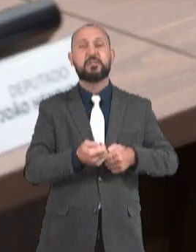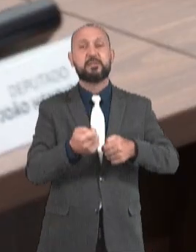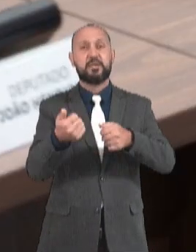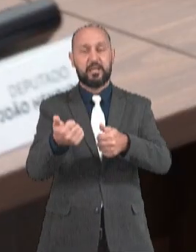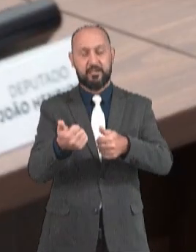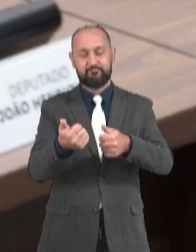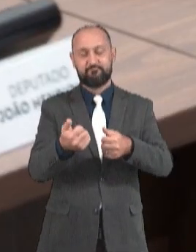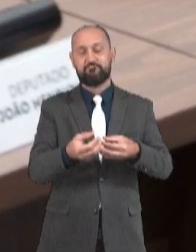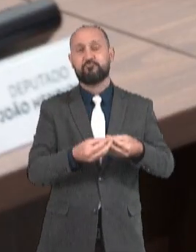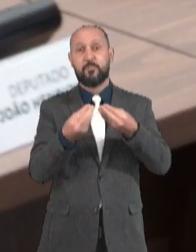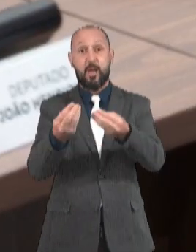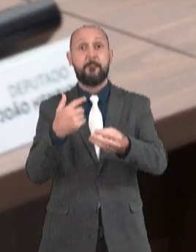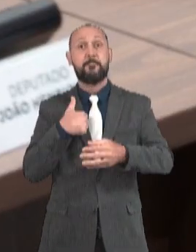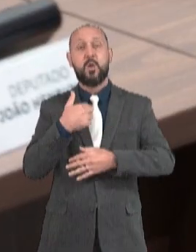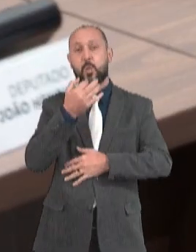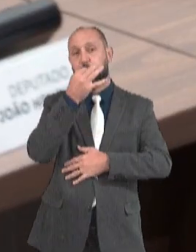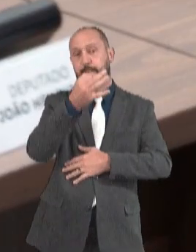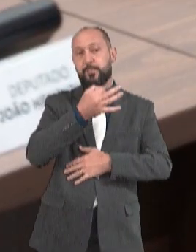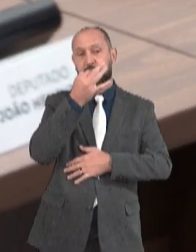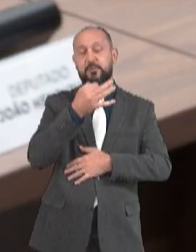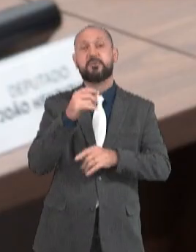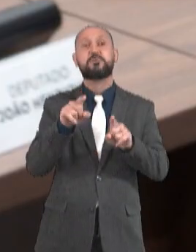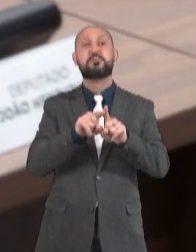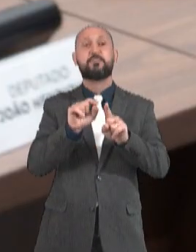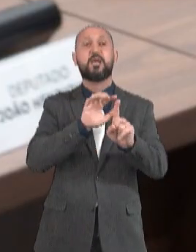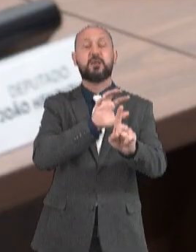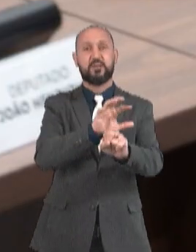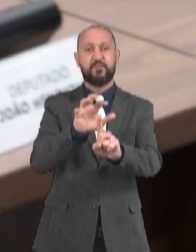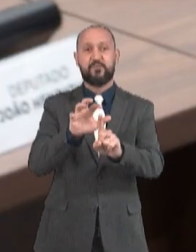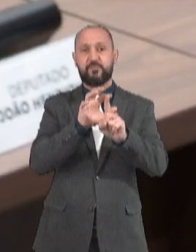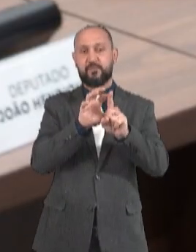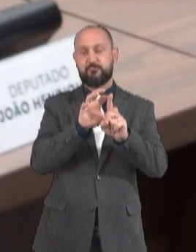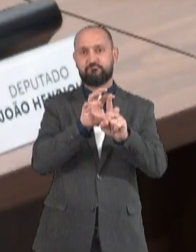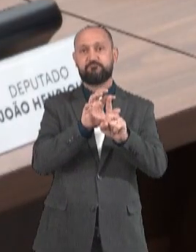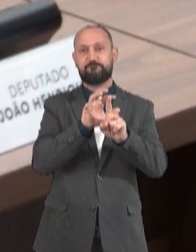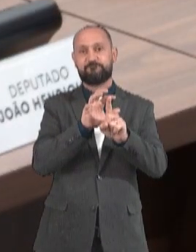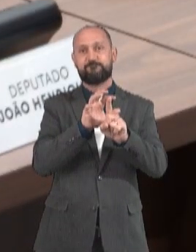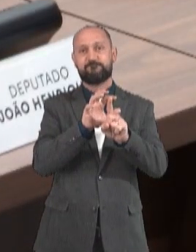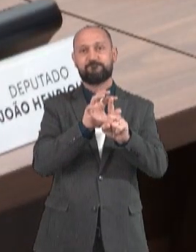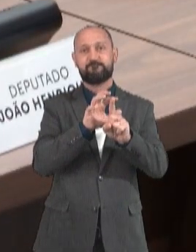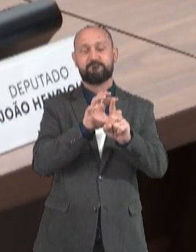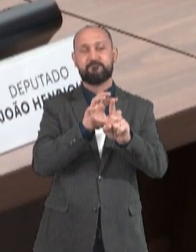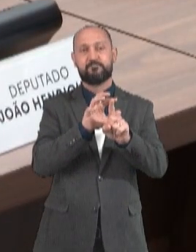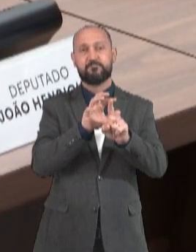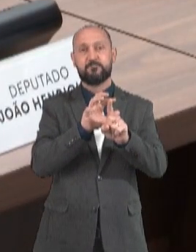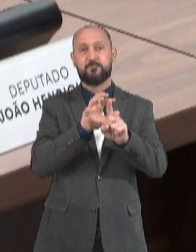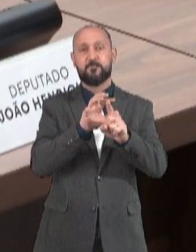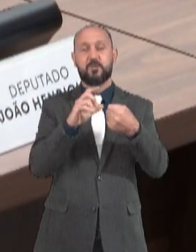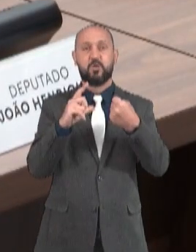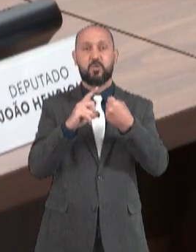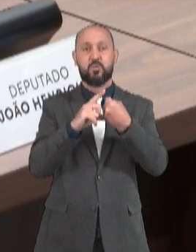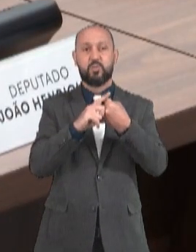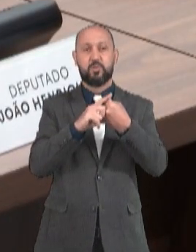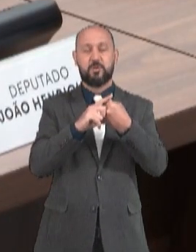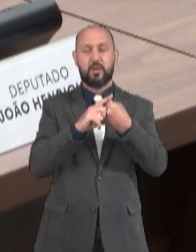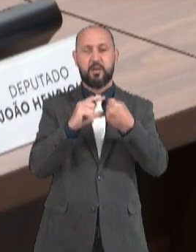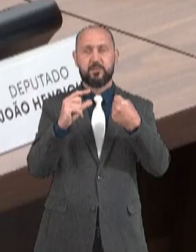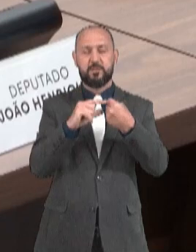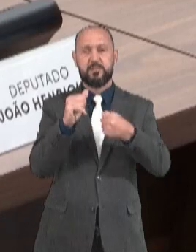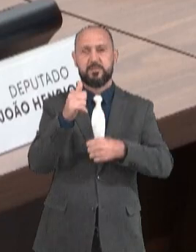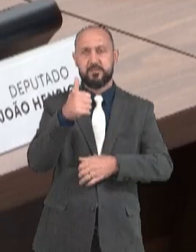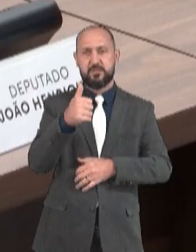entregue. A meu ver, isso também interfere na questão do artigo, salvo